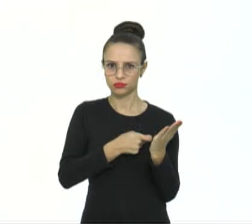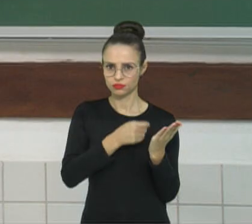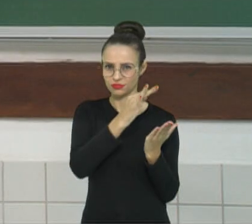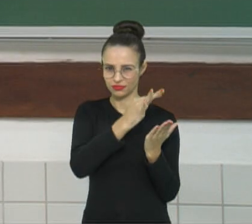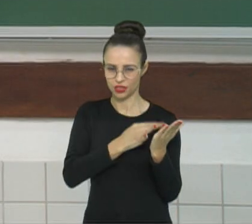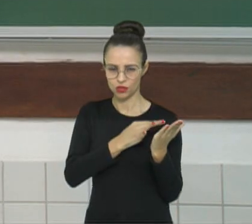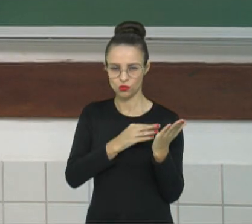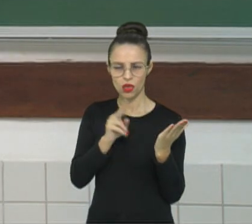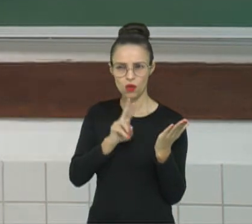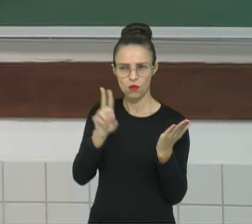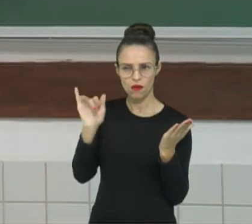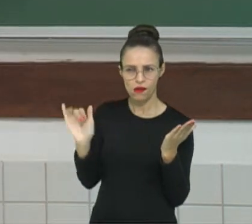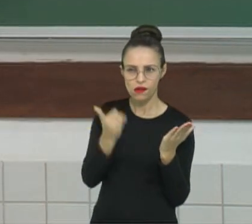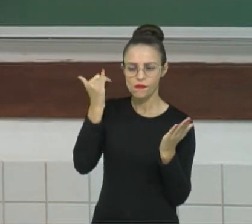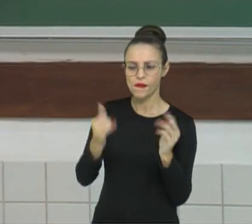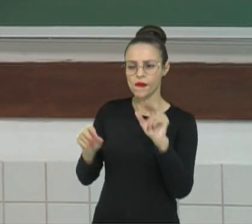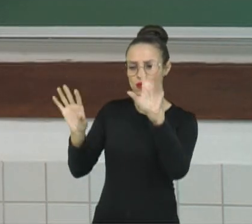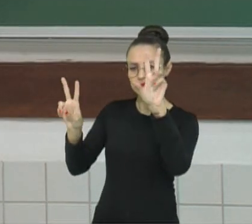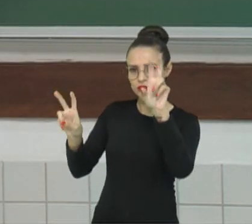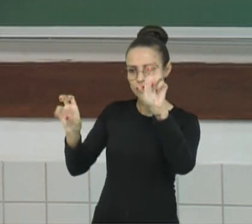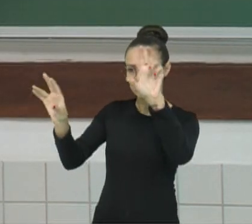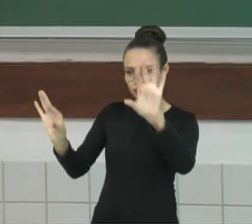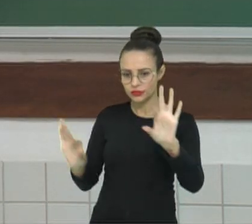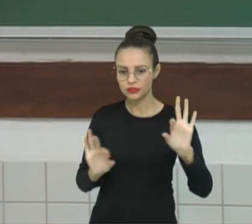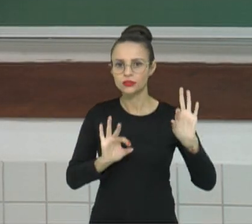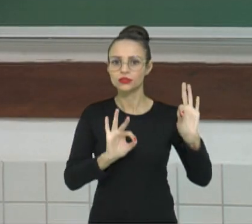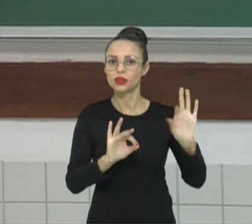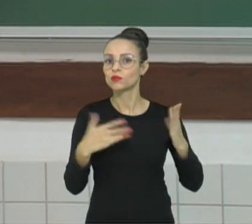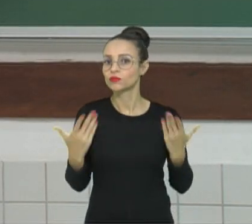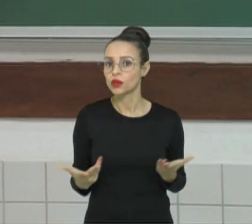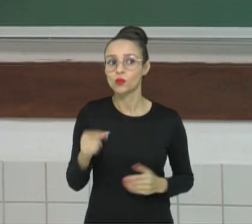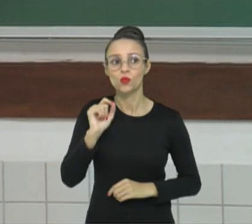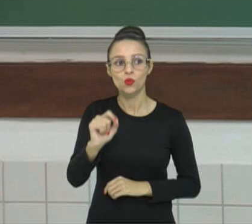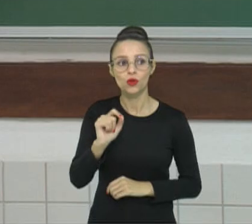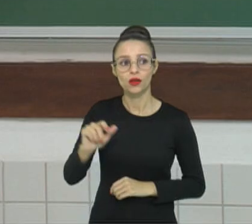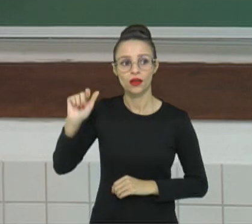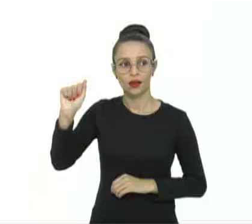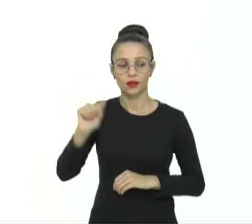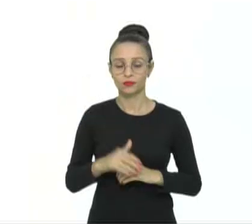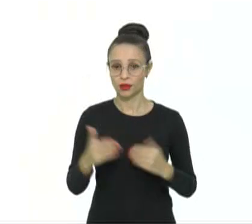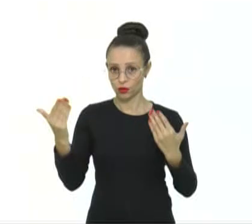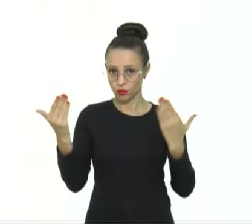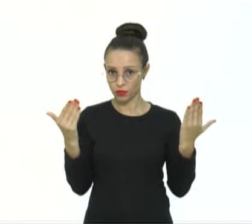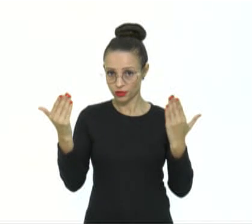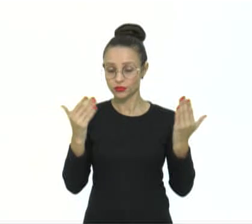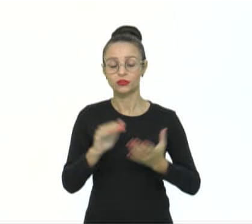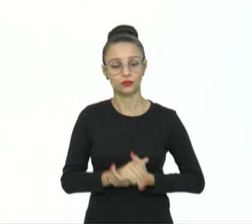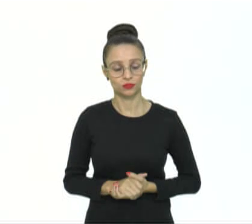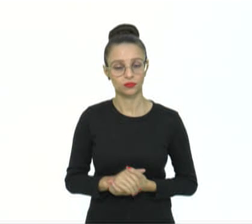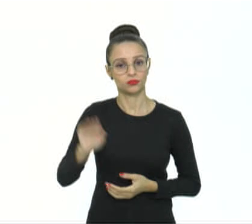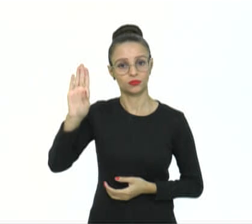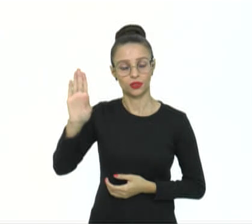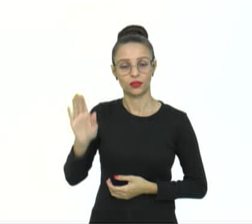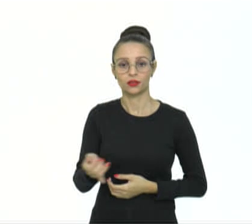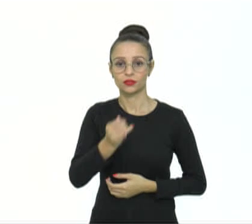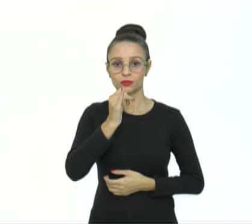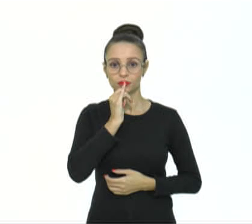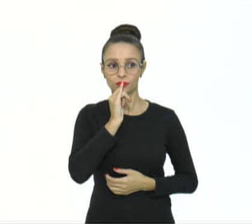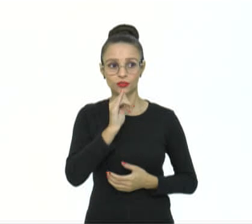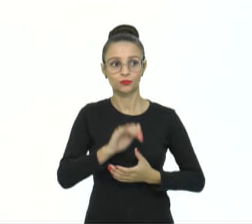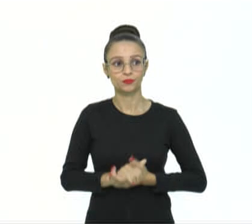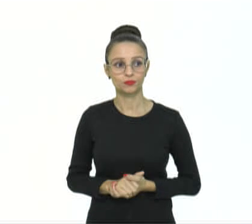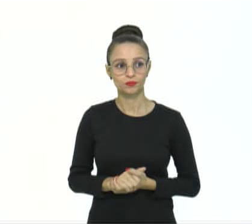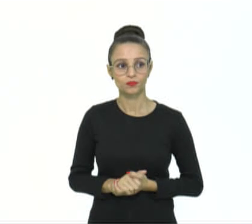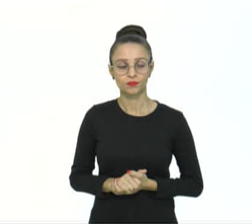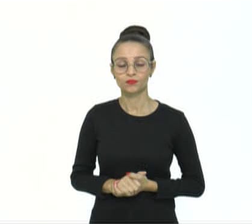a citação. Estamos fazendo uso do recurso de letra A, analogia, letra B,